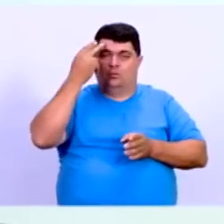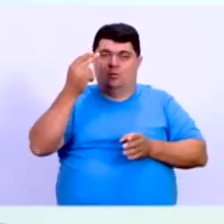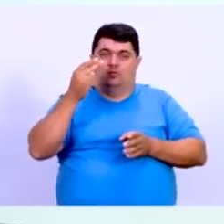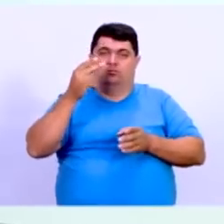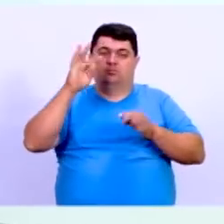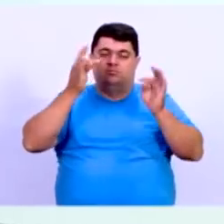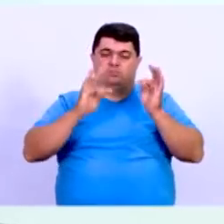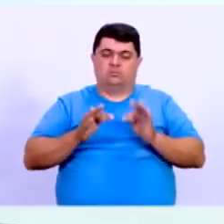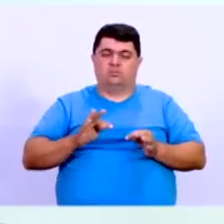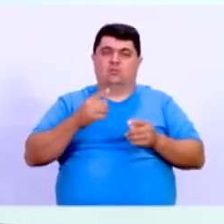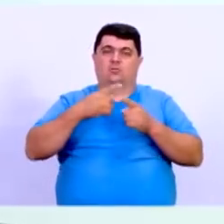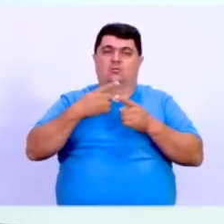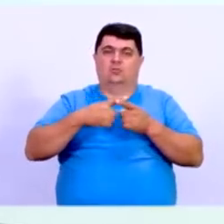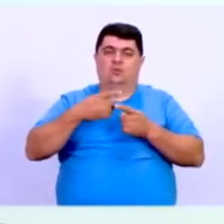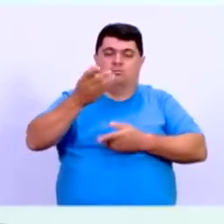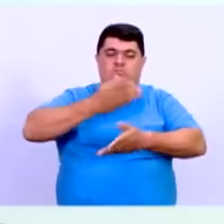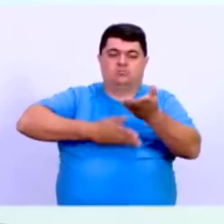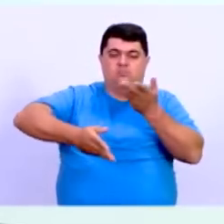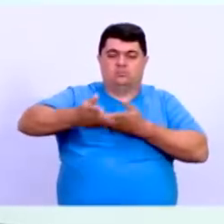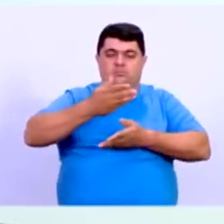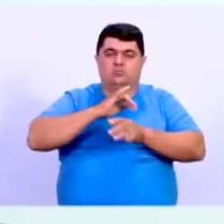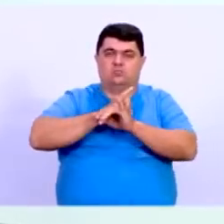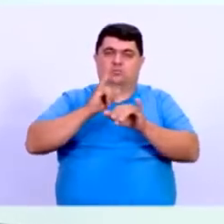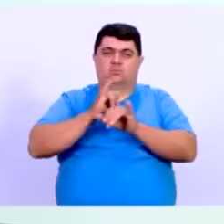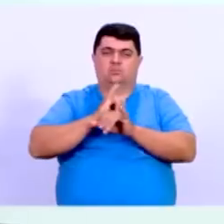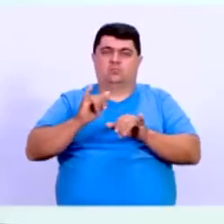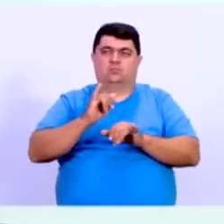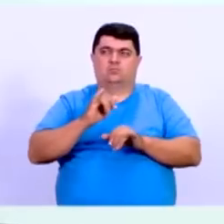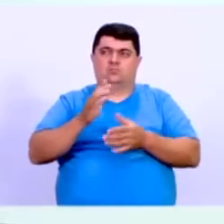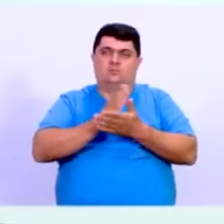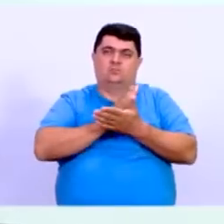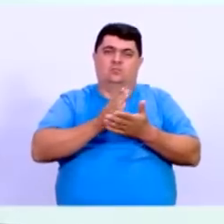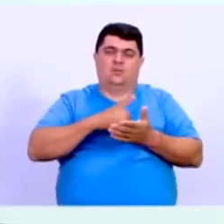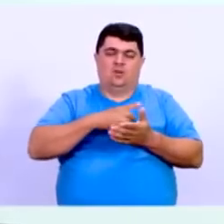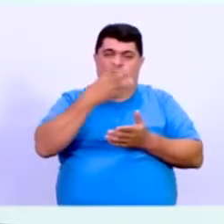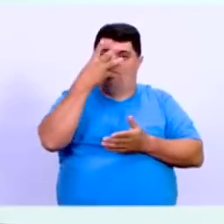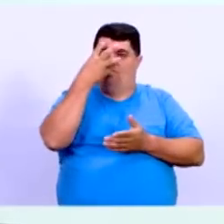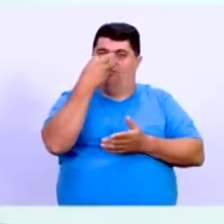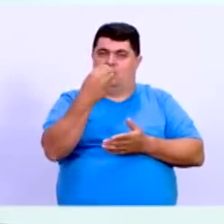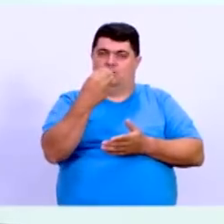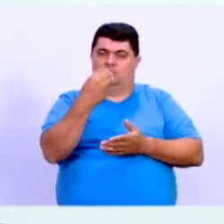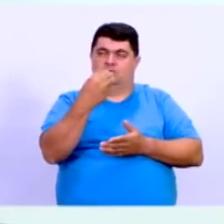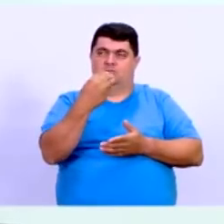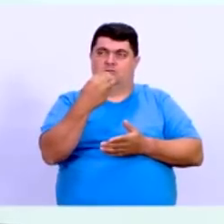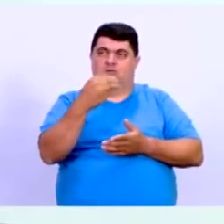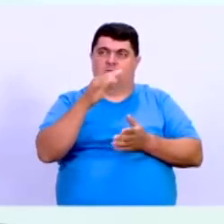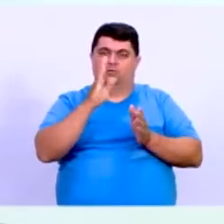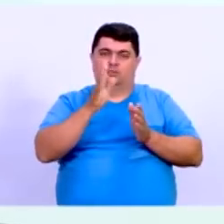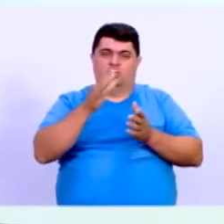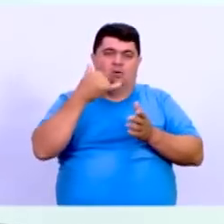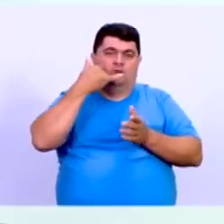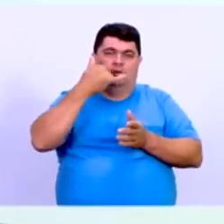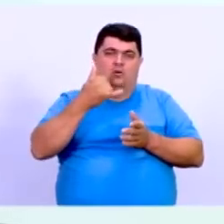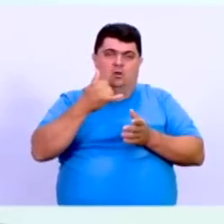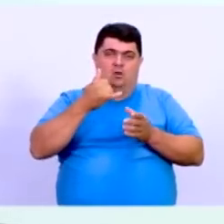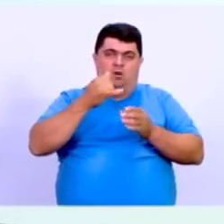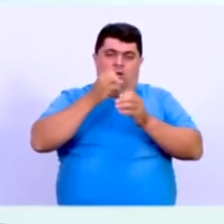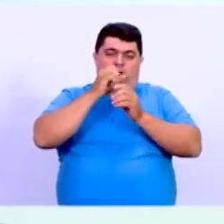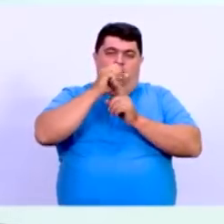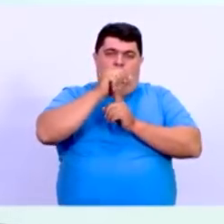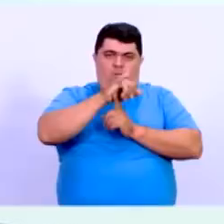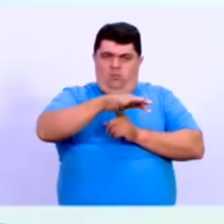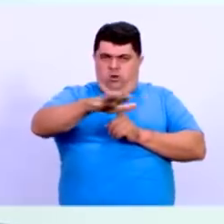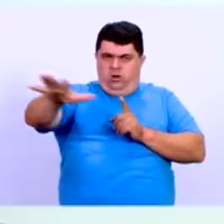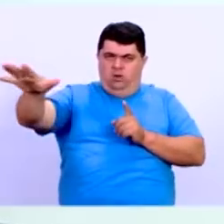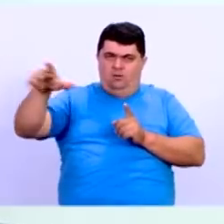tecnologia para poder compartilhar informações. Às vezes você tira ali uma foto, né? E automaticamente já pega o celular para poder compartilhar essa